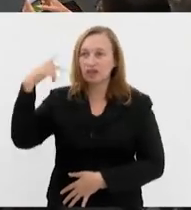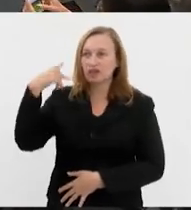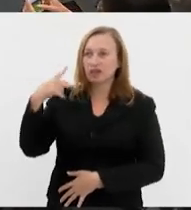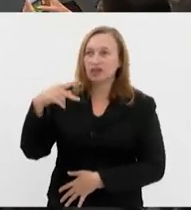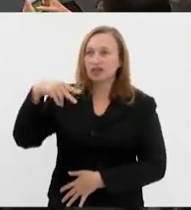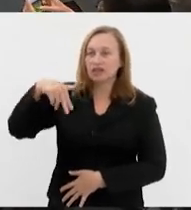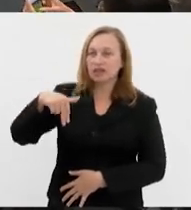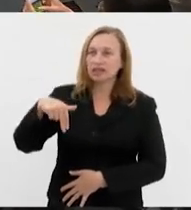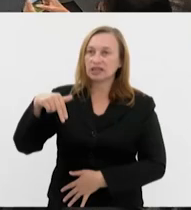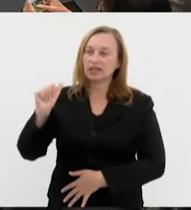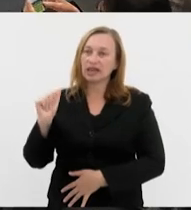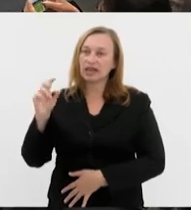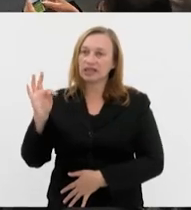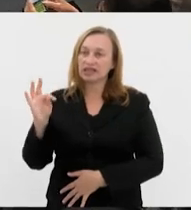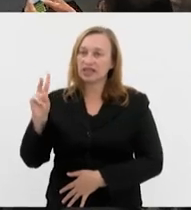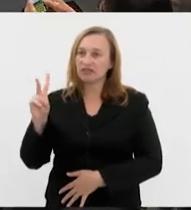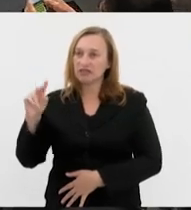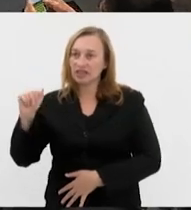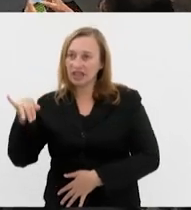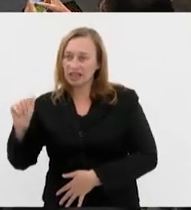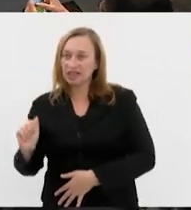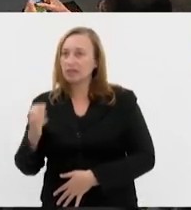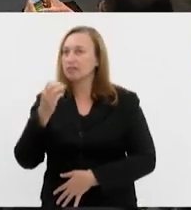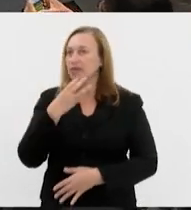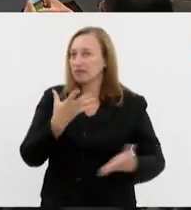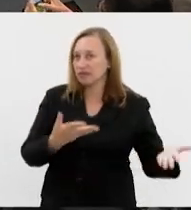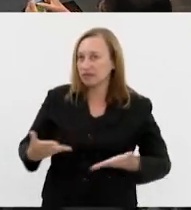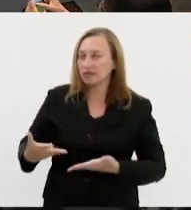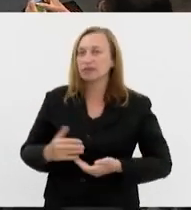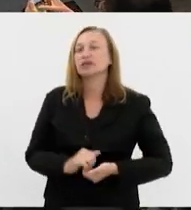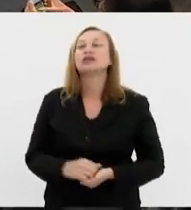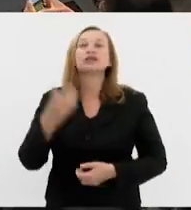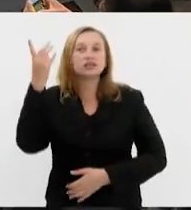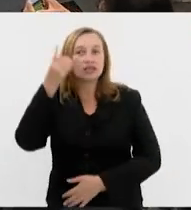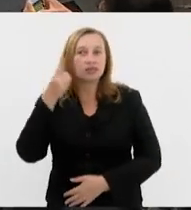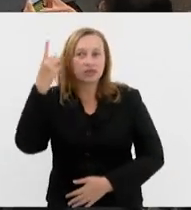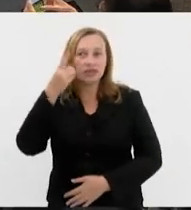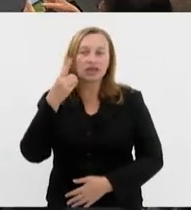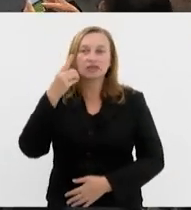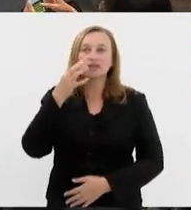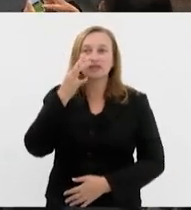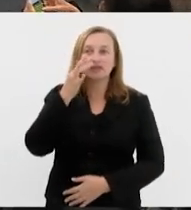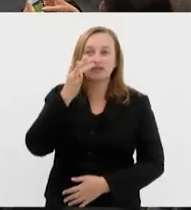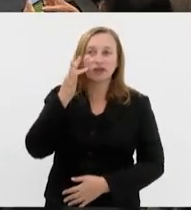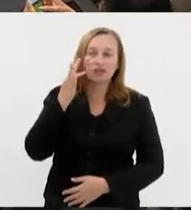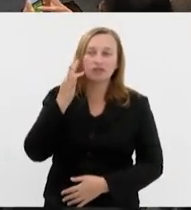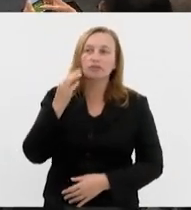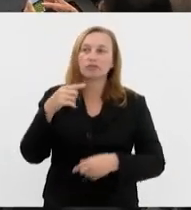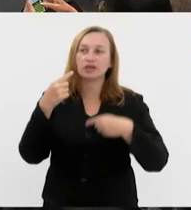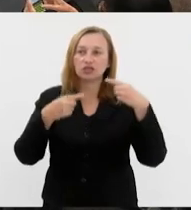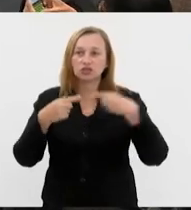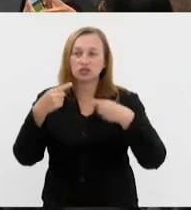muito bem-vindo, vereador. Deputado Flávio Serafini, para discutir.